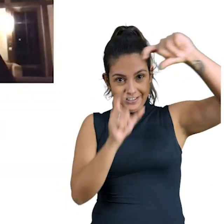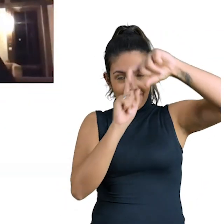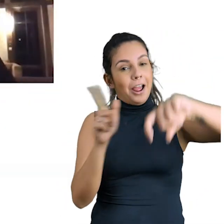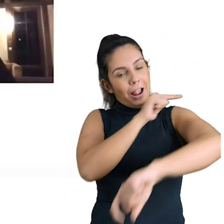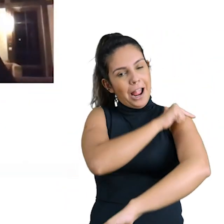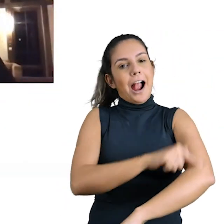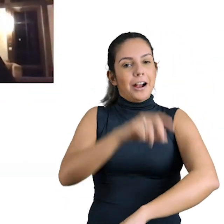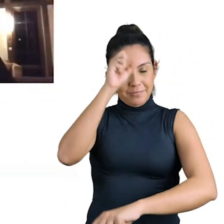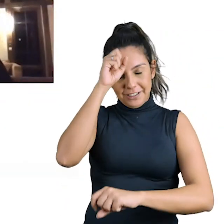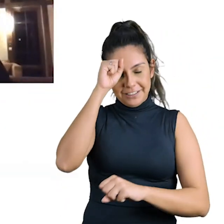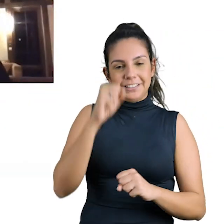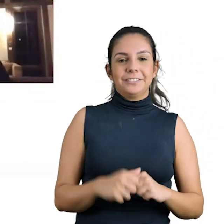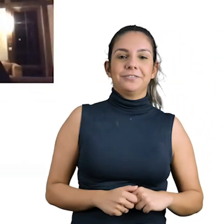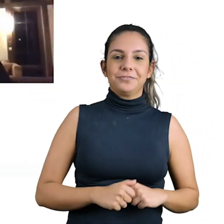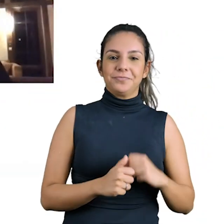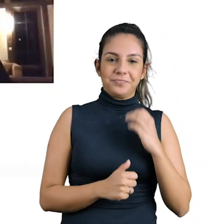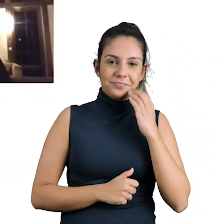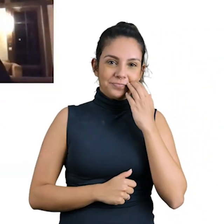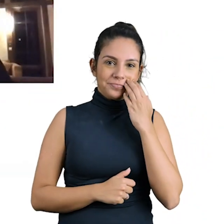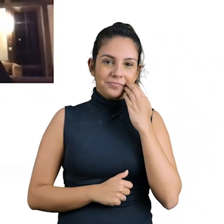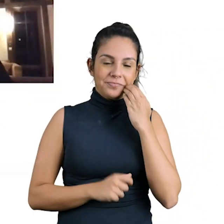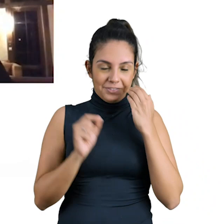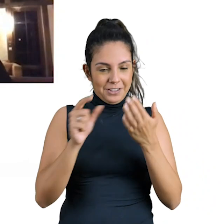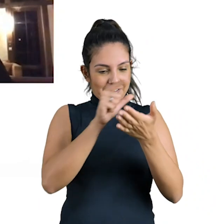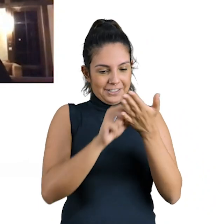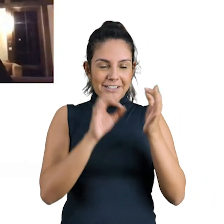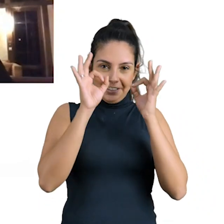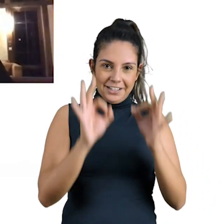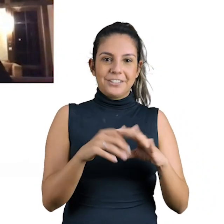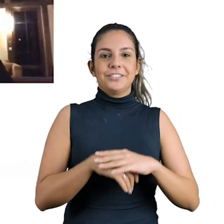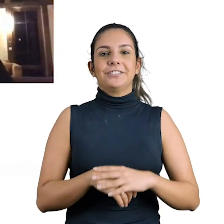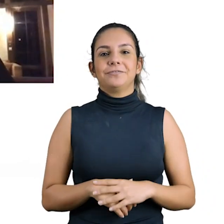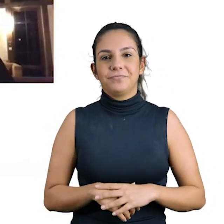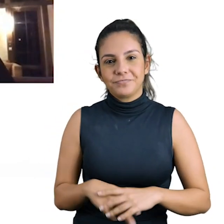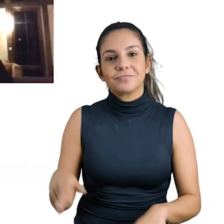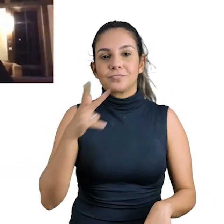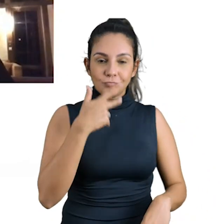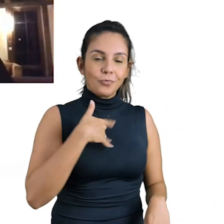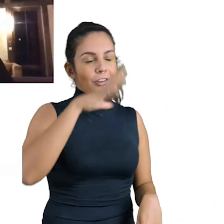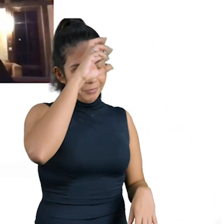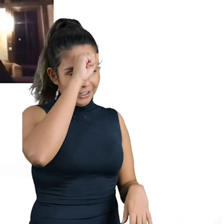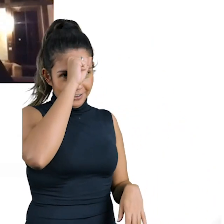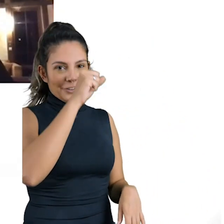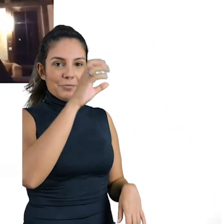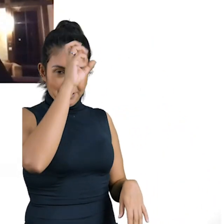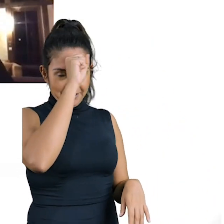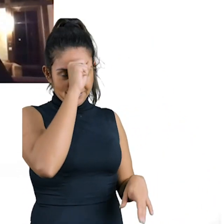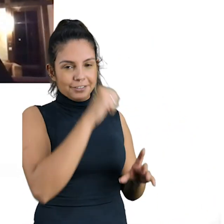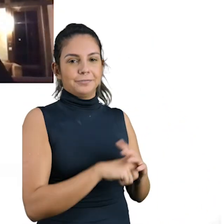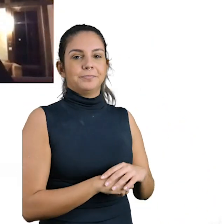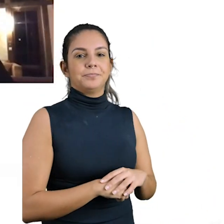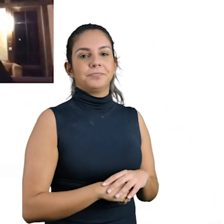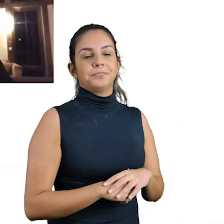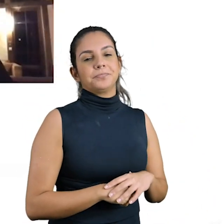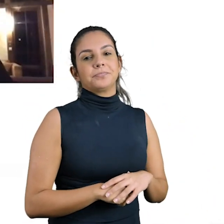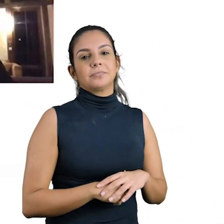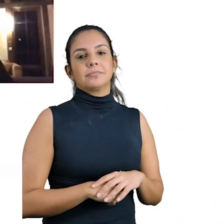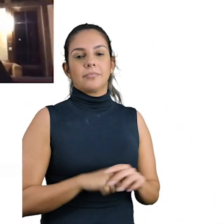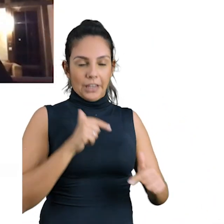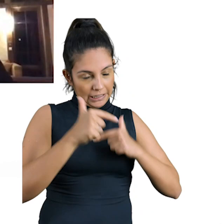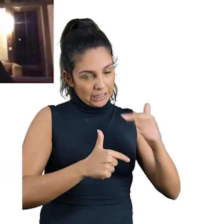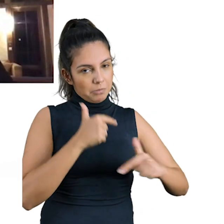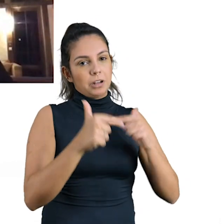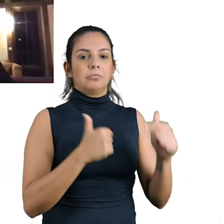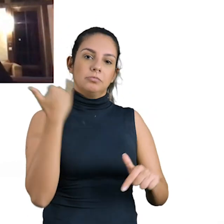está disciplinada. Sempre vai ali no tamanhozinho certinho, não é? Tô aprendendo, né? E